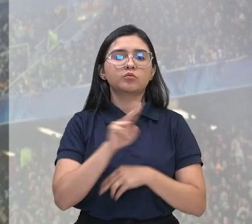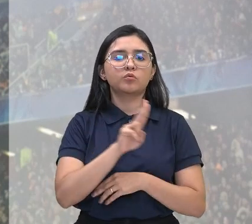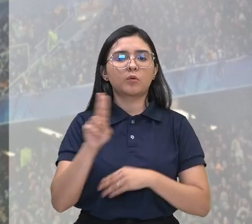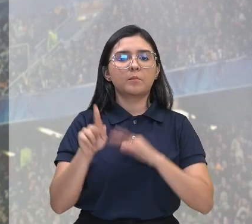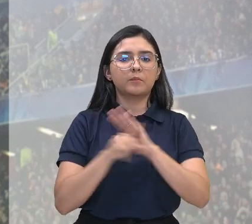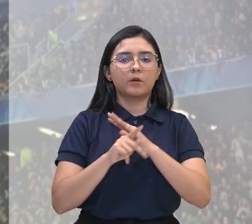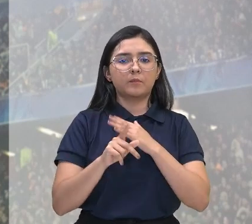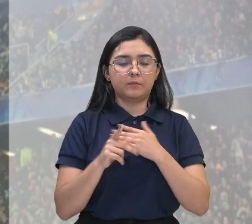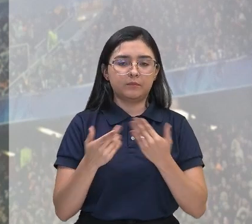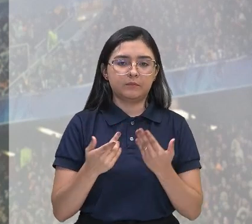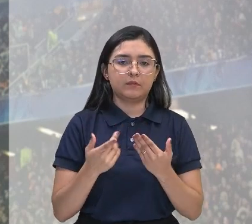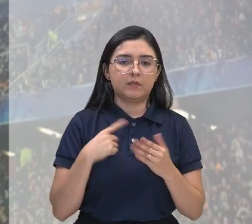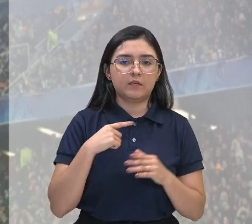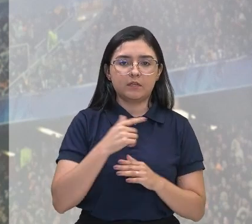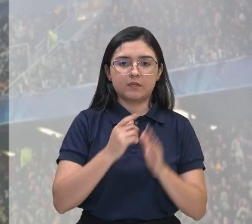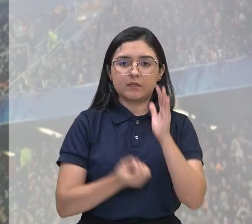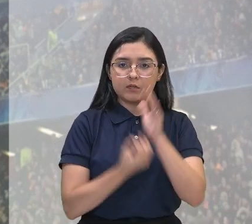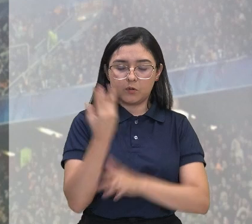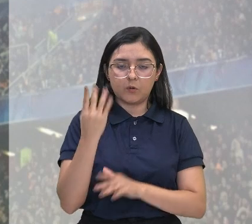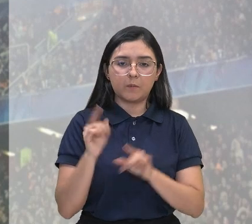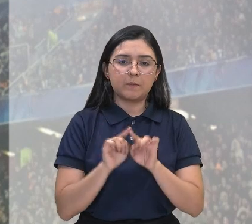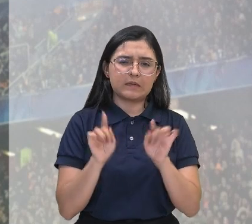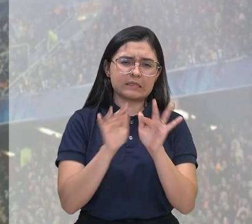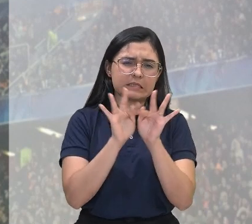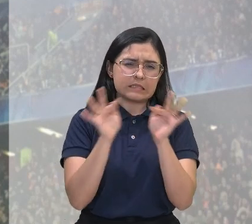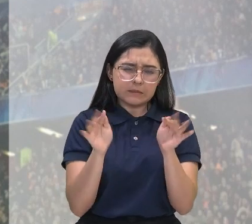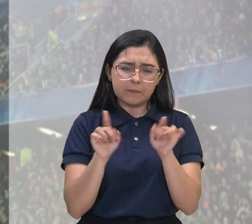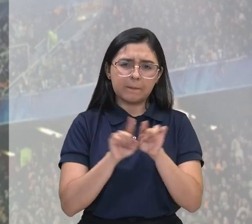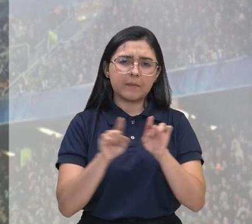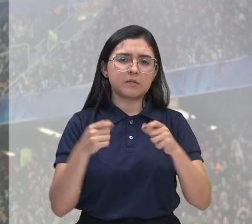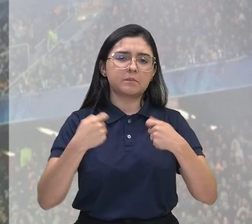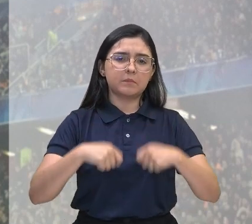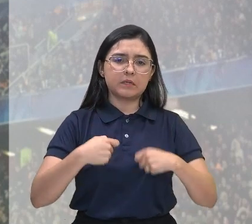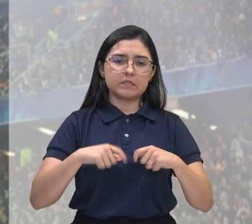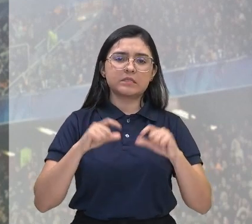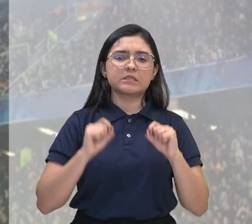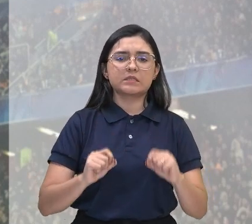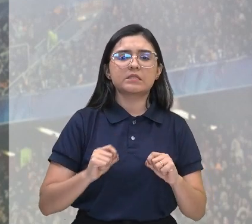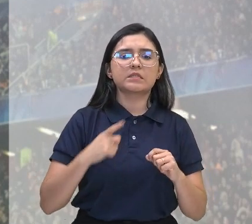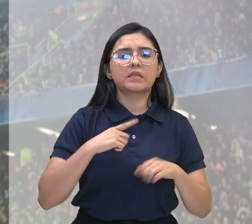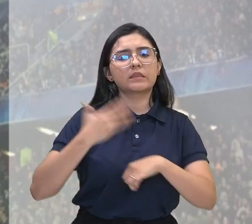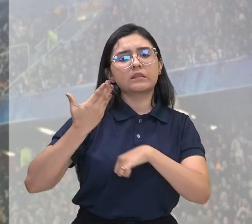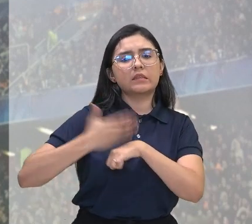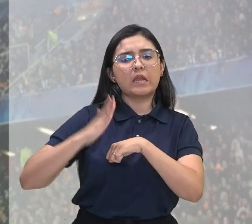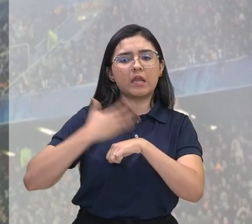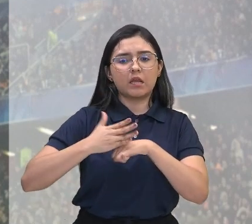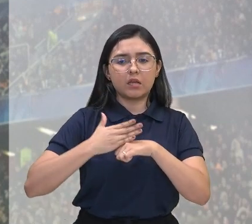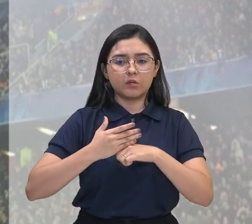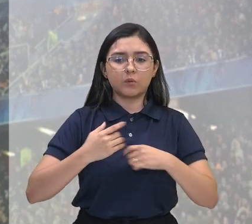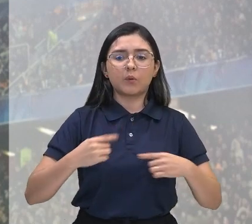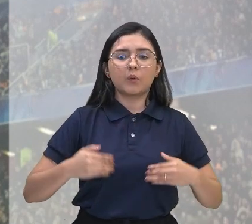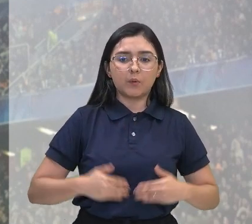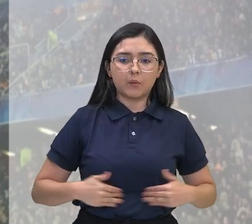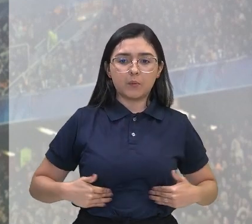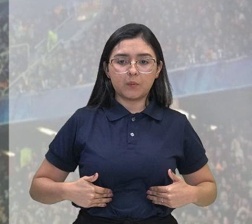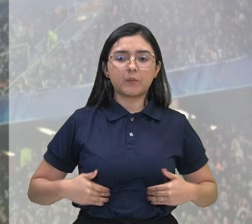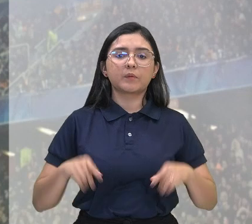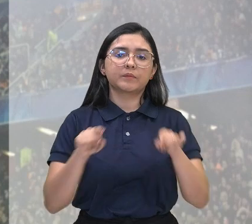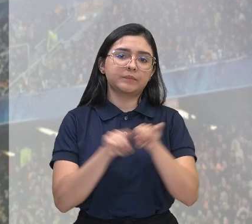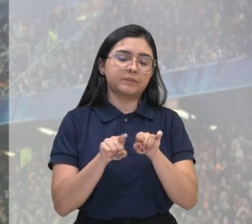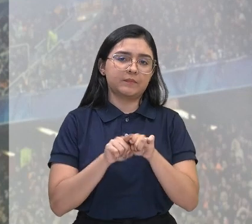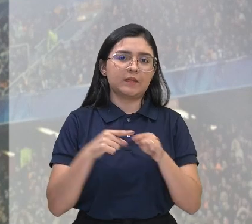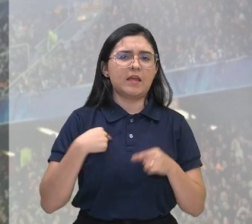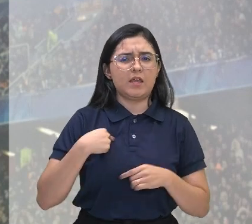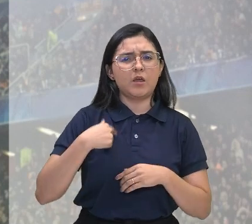Embora pareça simples, mas requer muita disposição do quadril, abdômen. Cito aqui para vocês uma